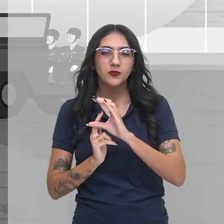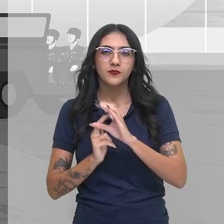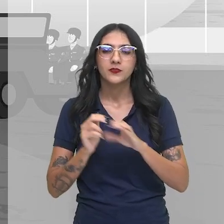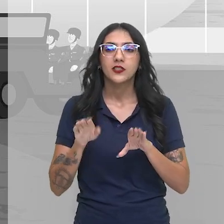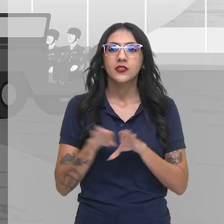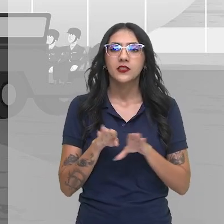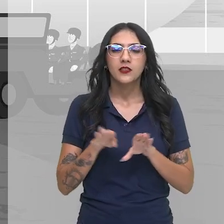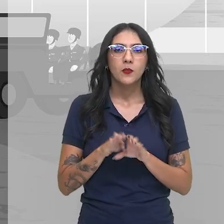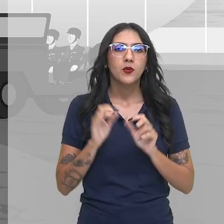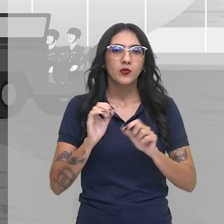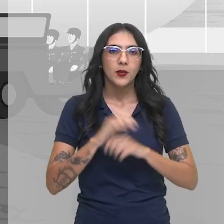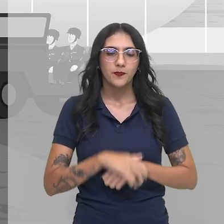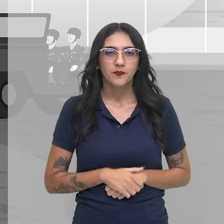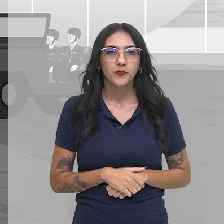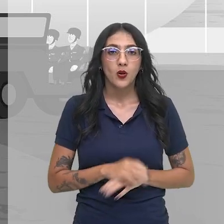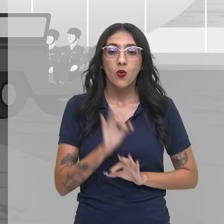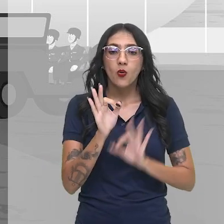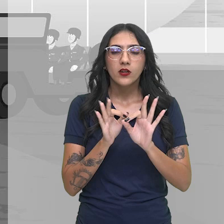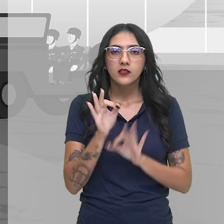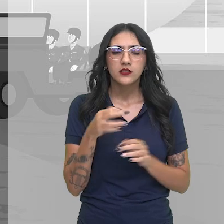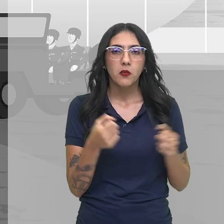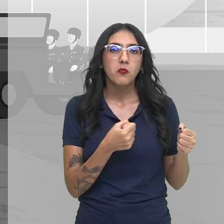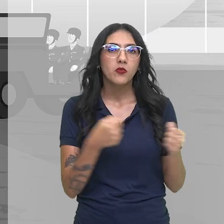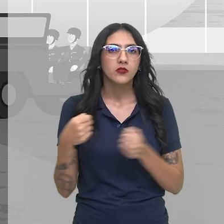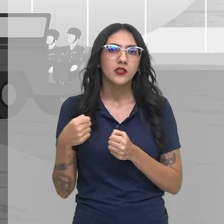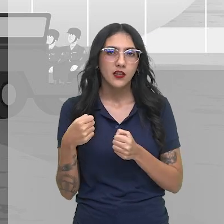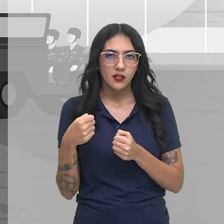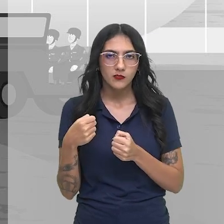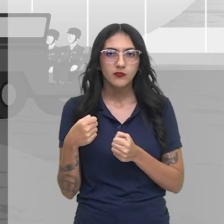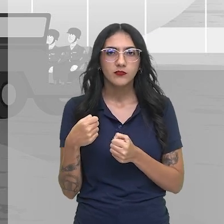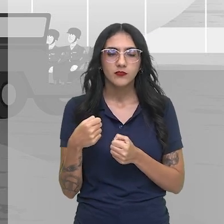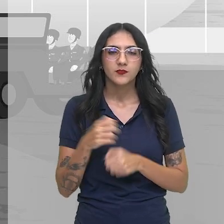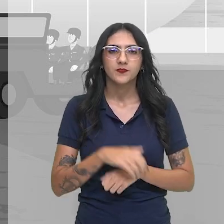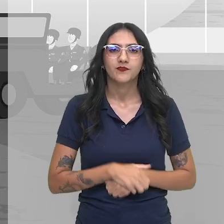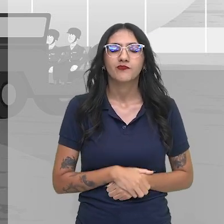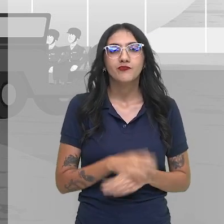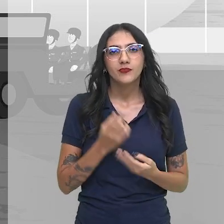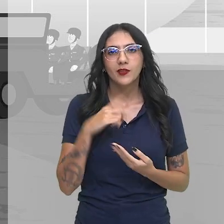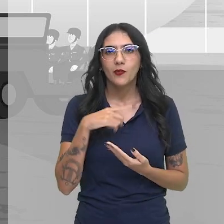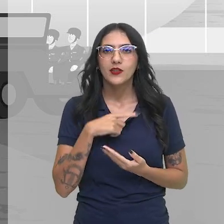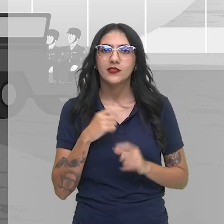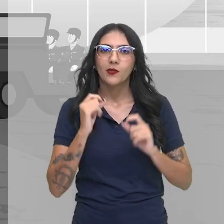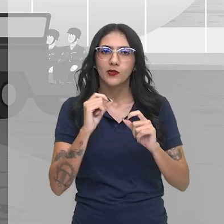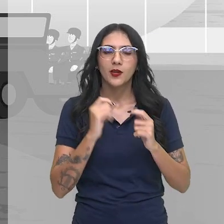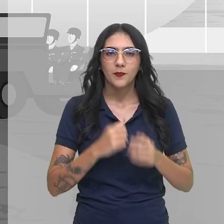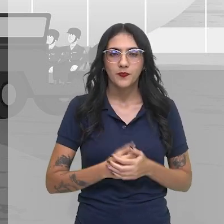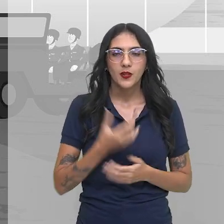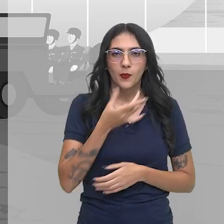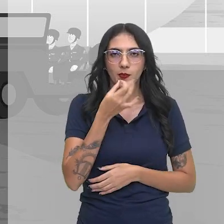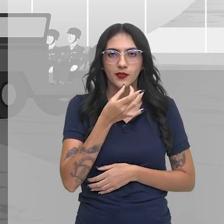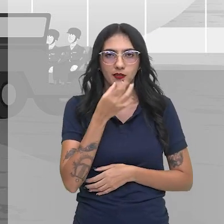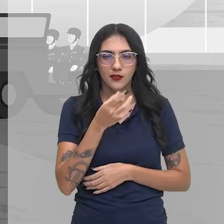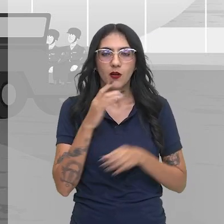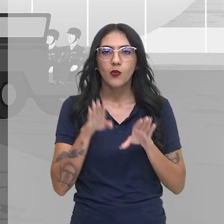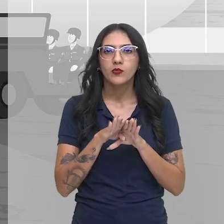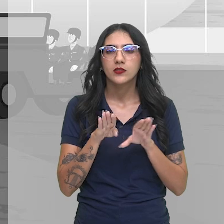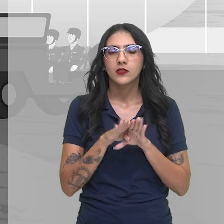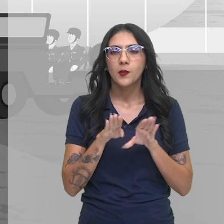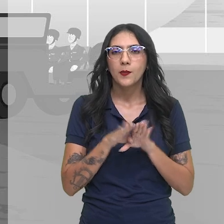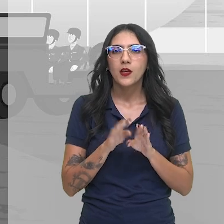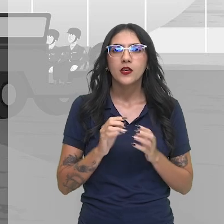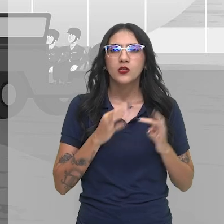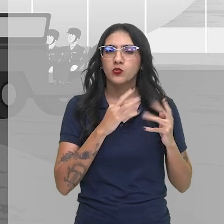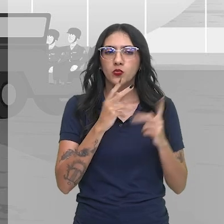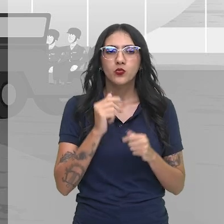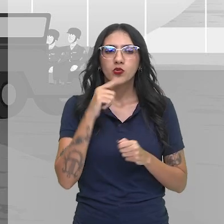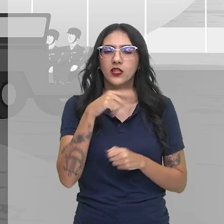um restabelecimento da ordem. Então, esse vai ser o motivo pelo qual os militares vão afirmar essa tomada de poder,